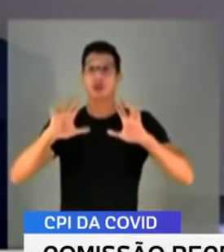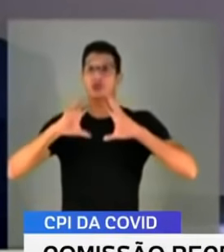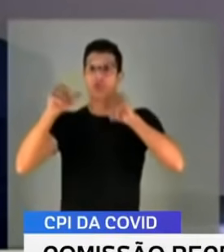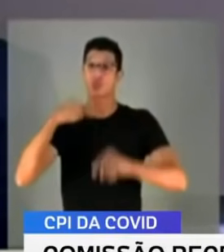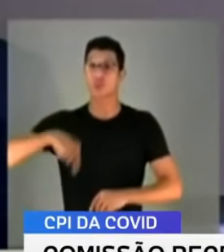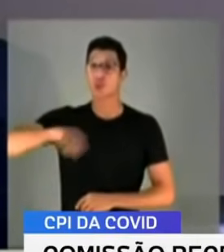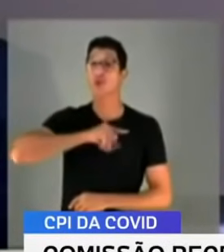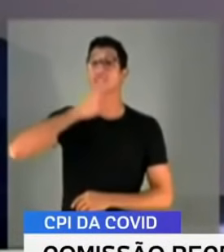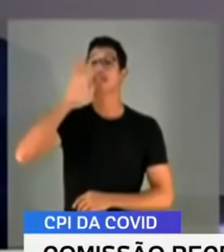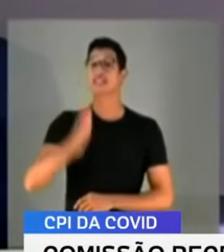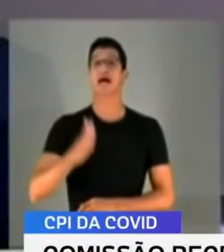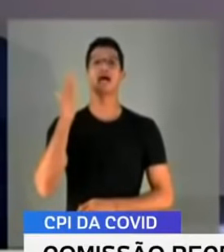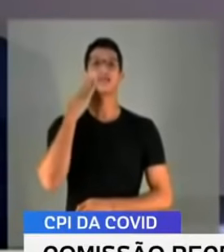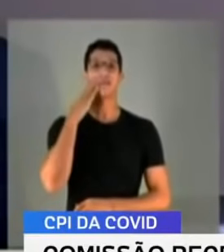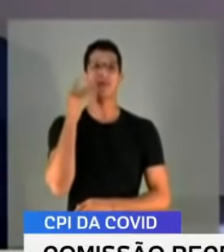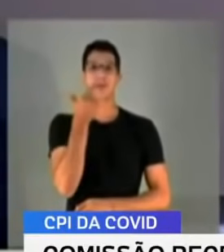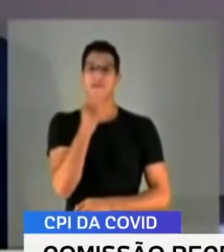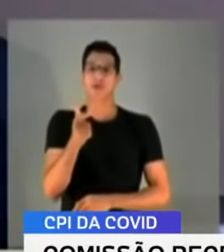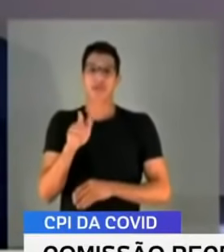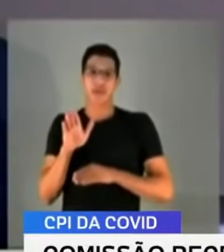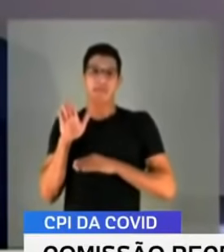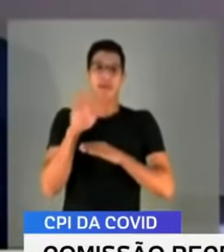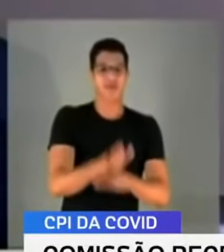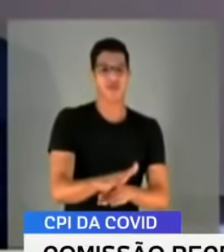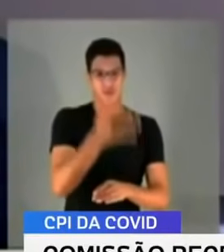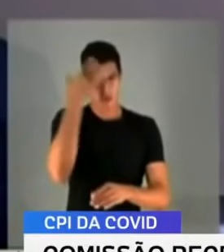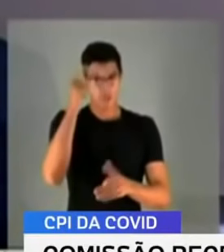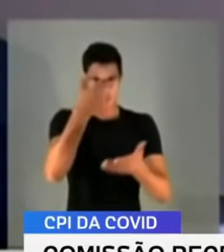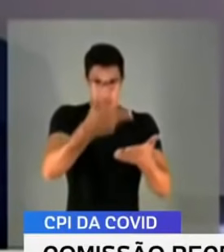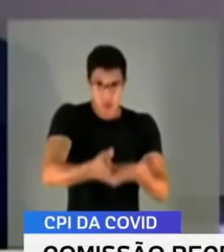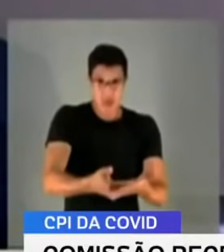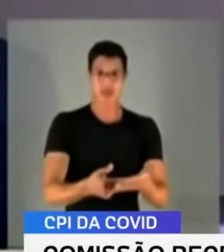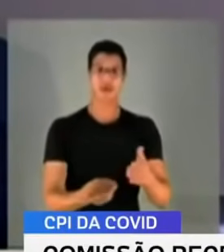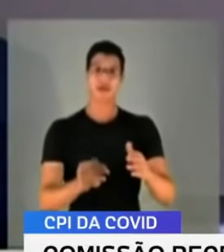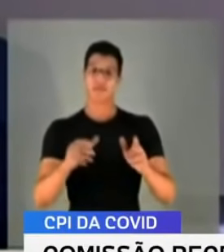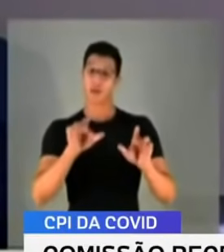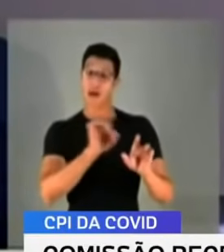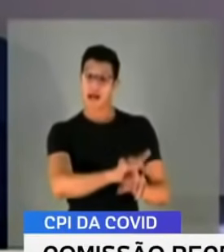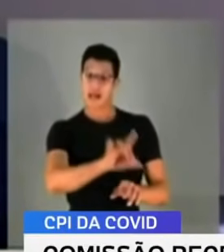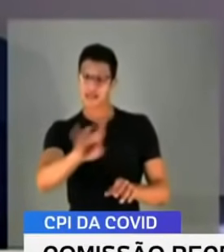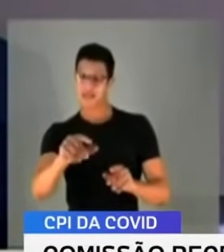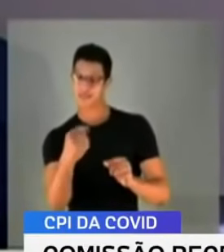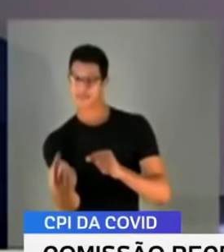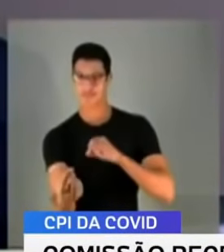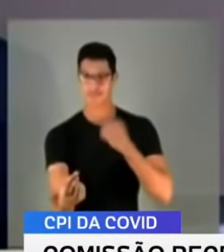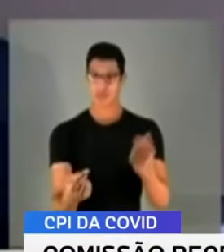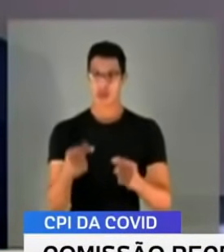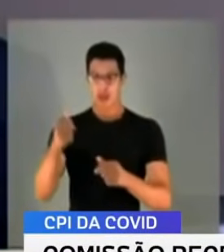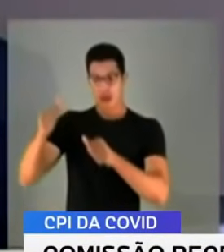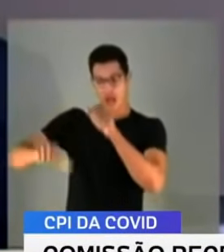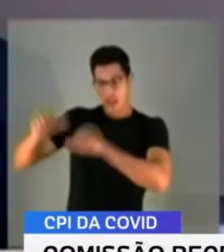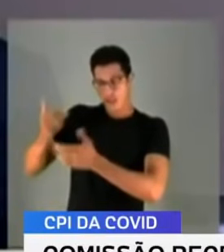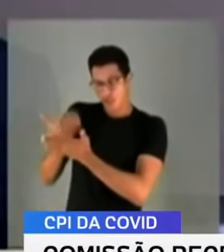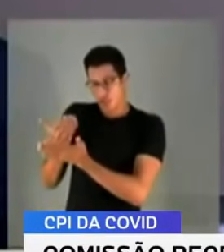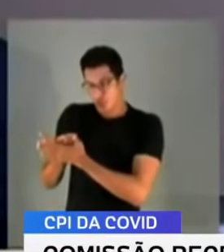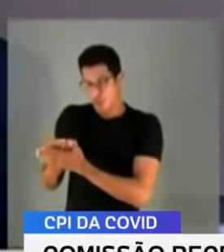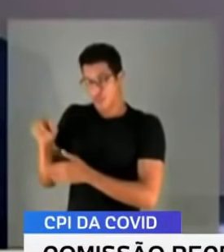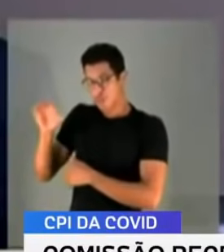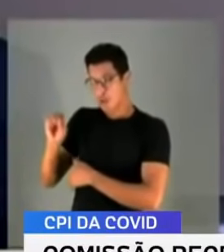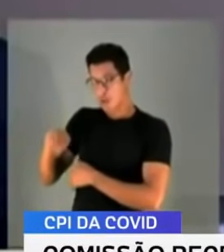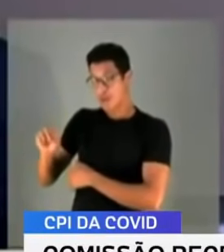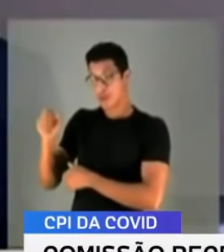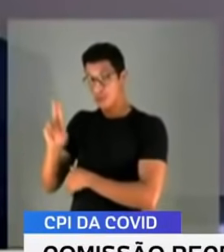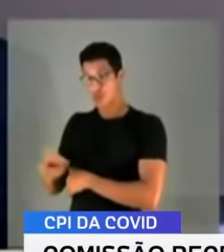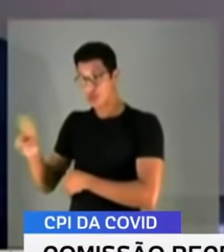nós já sabemos que não há benefício para os pacientes. Então, nessas situações, analisando os estudos que ela utilizou para